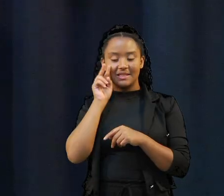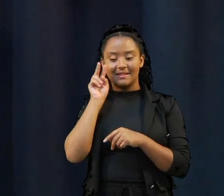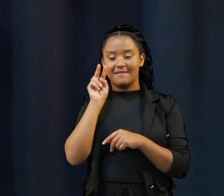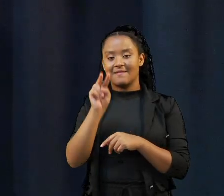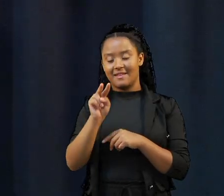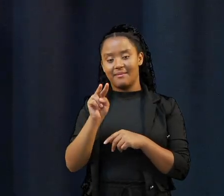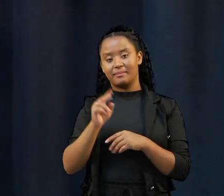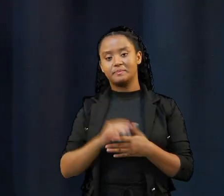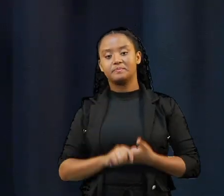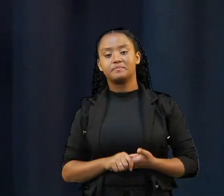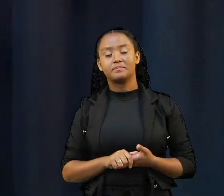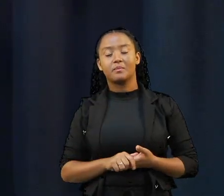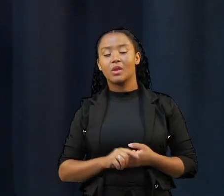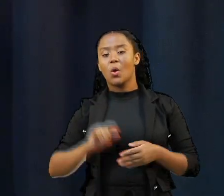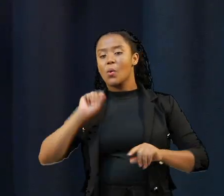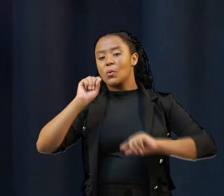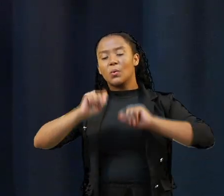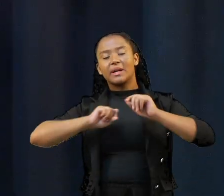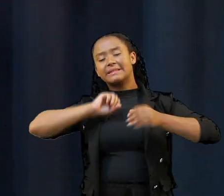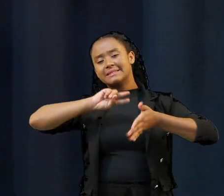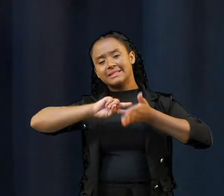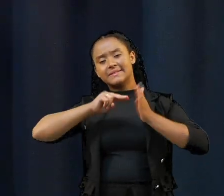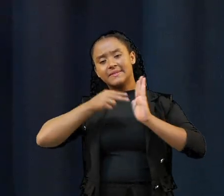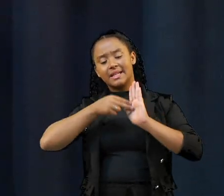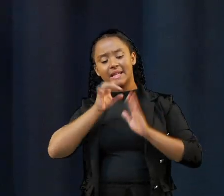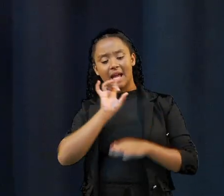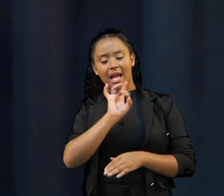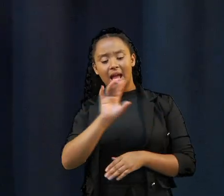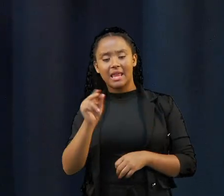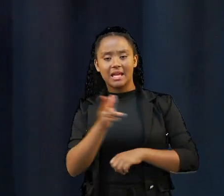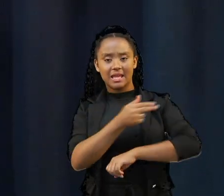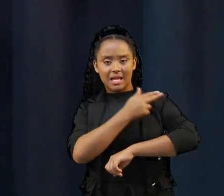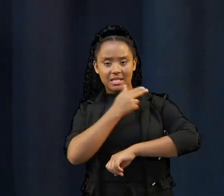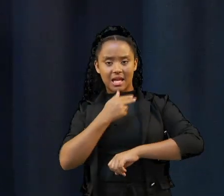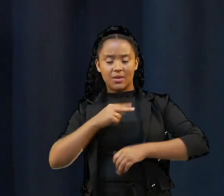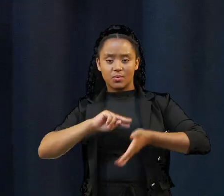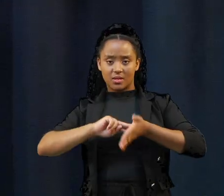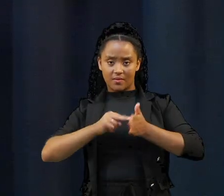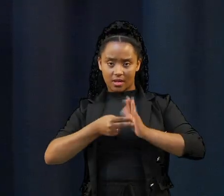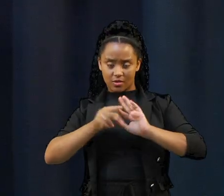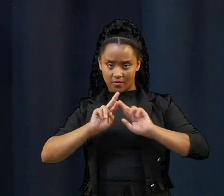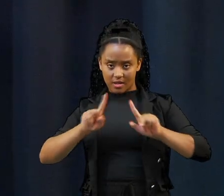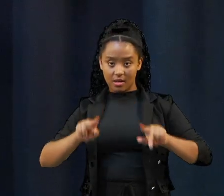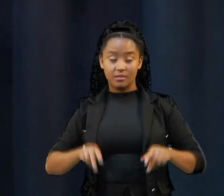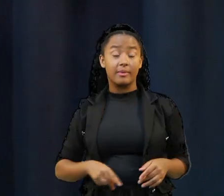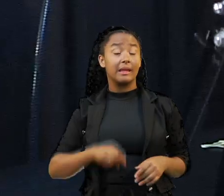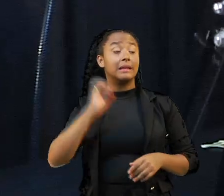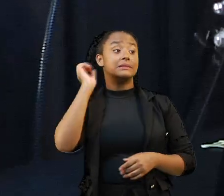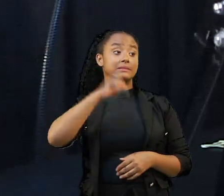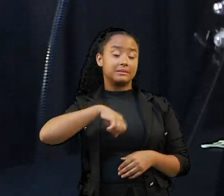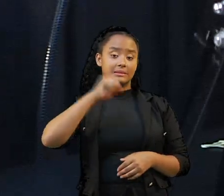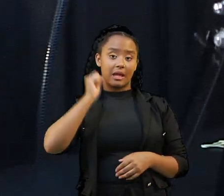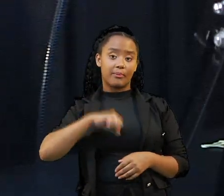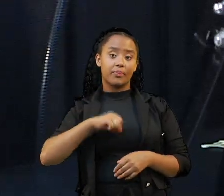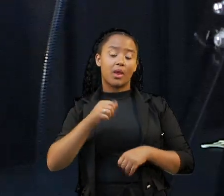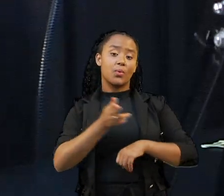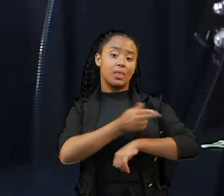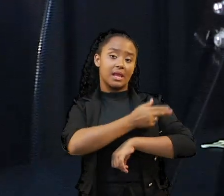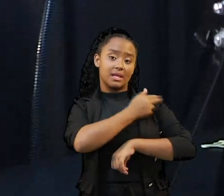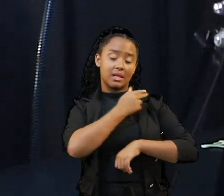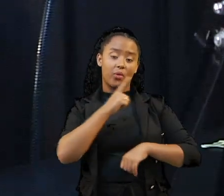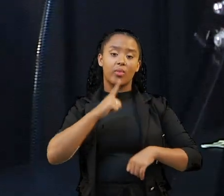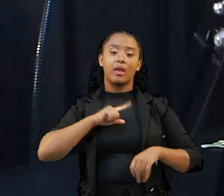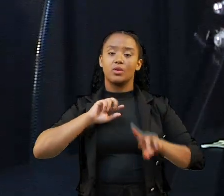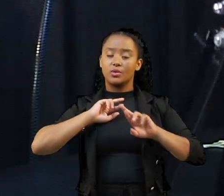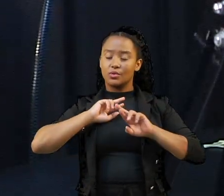que estão no corpo dela. O que quer dizer? Cada um tem um significado diferente? Sim, os grafismos geralmente